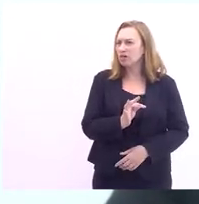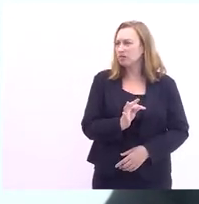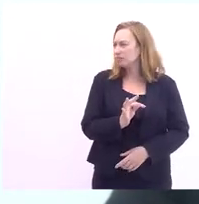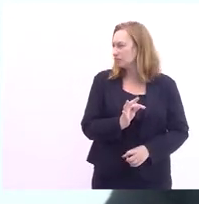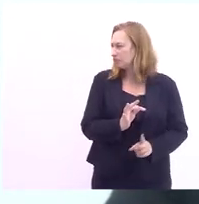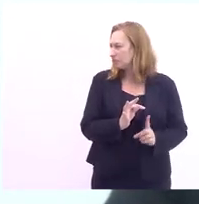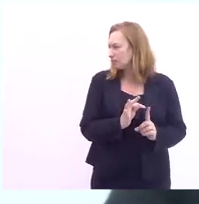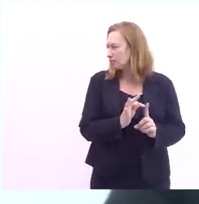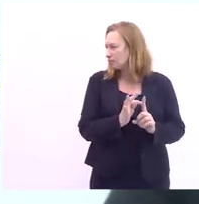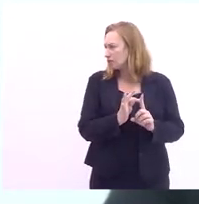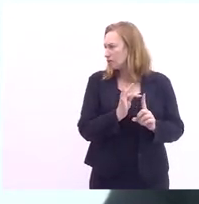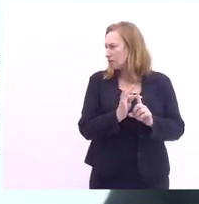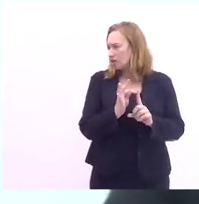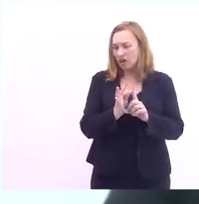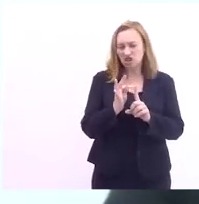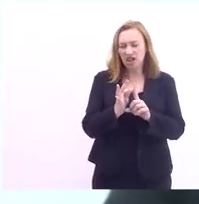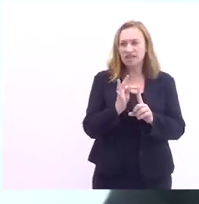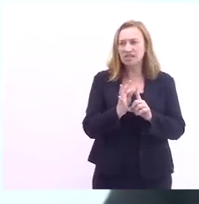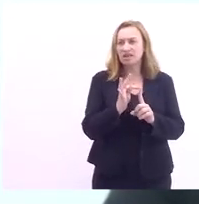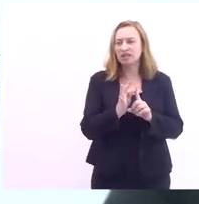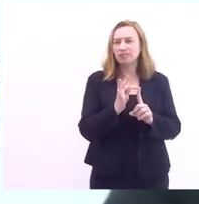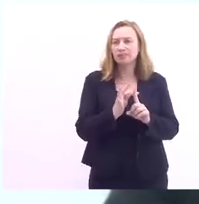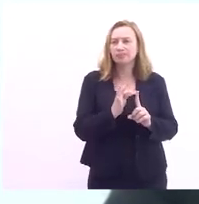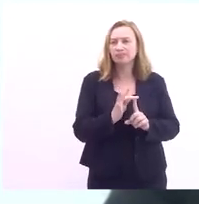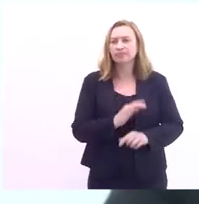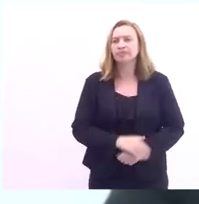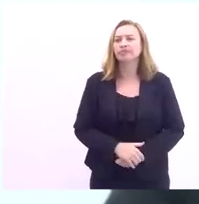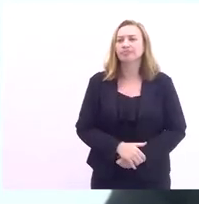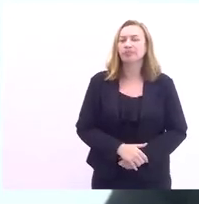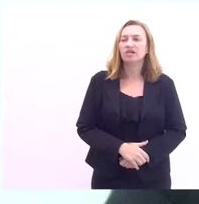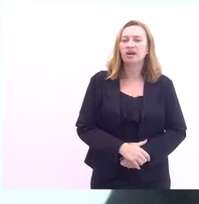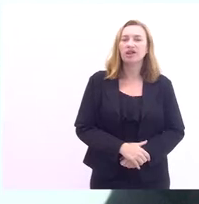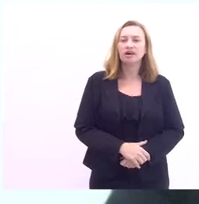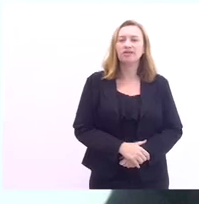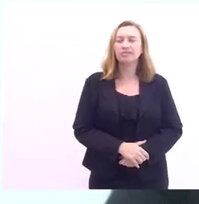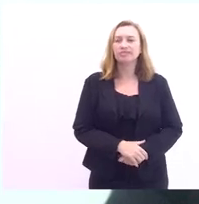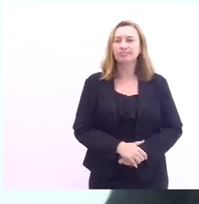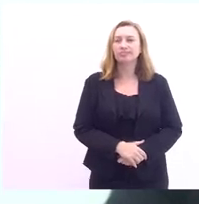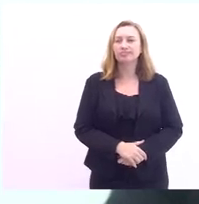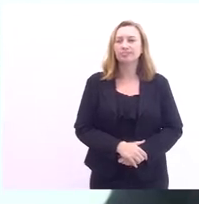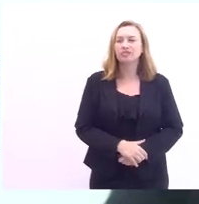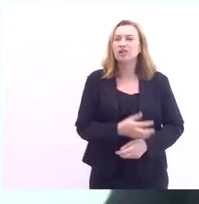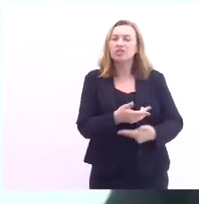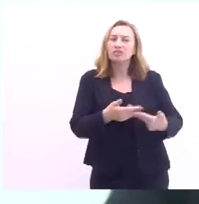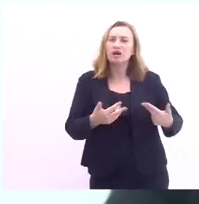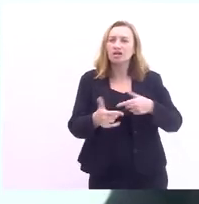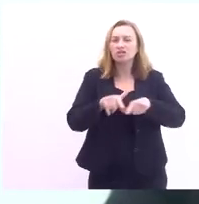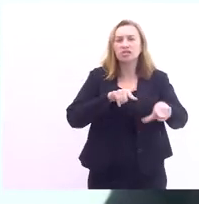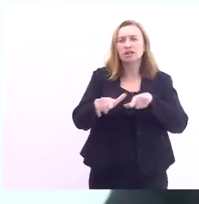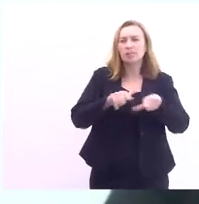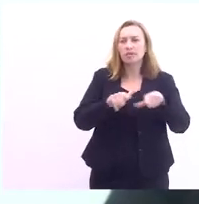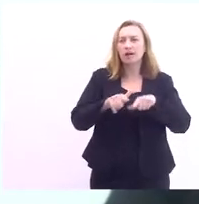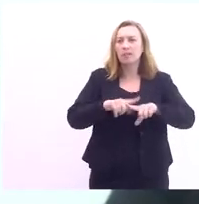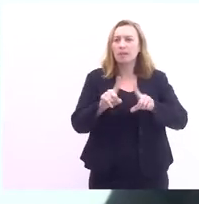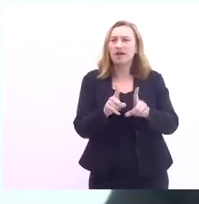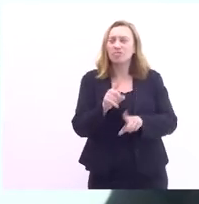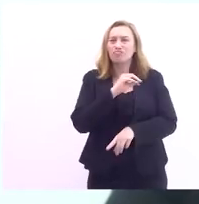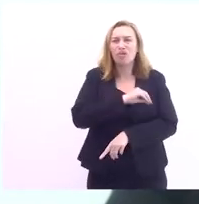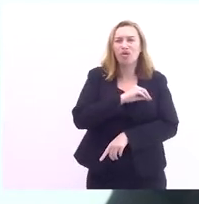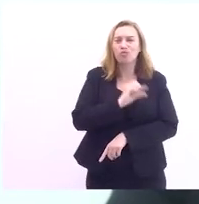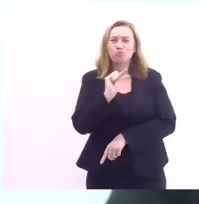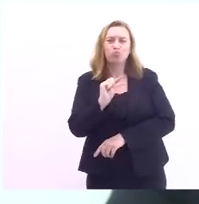pobres economicamente, não tem essa demanda de riqueza toda, onde muito se trabalha, mas a renda não é tanta